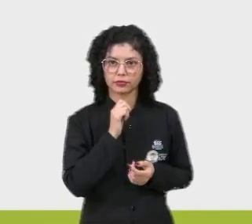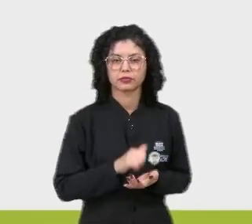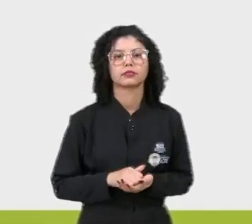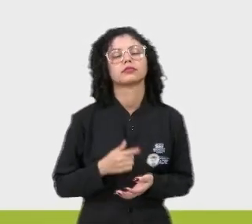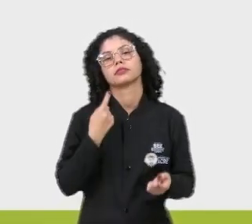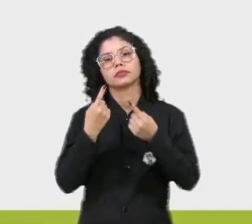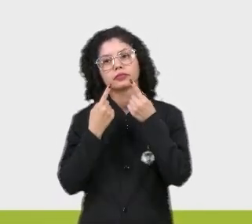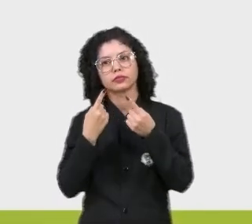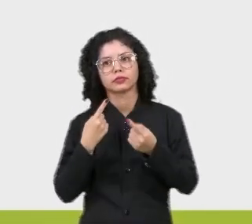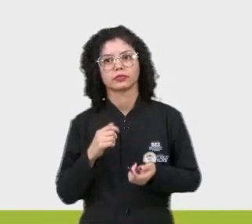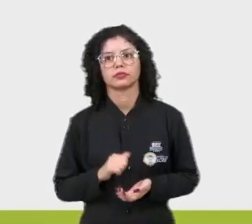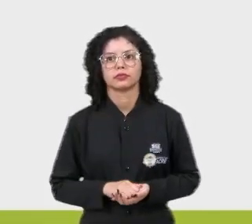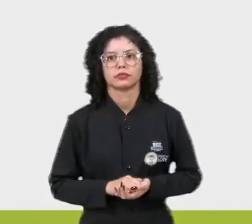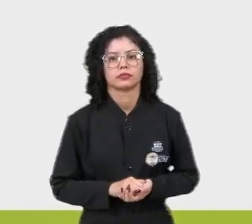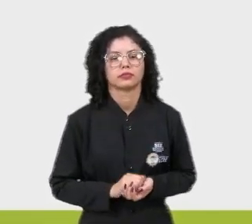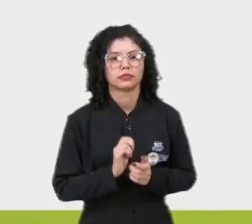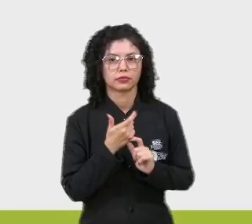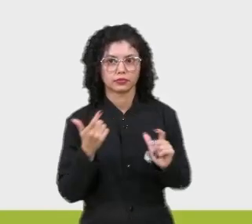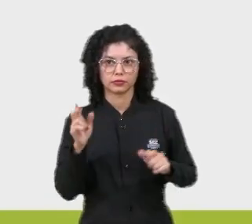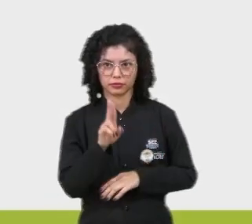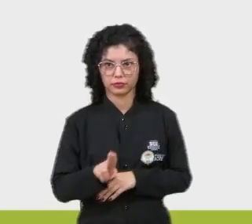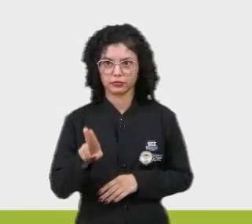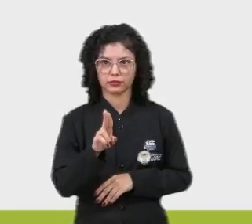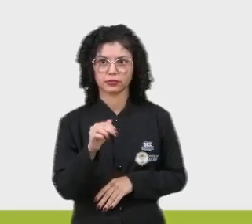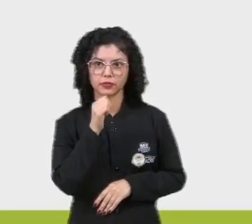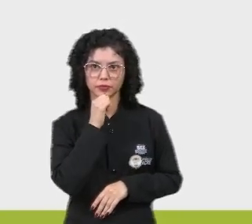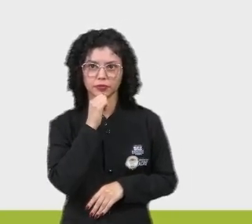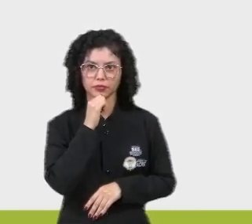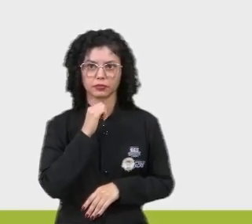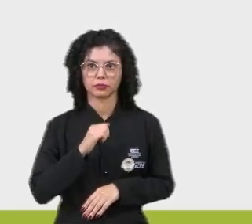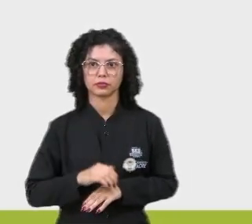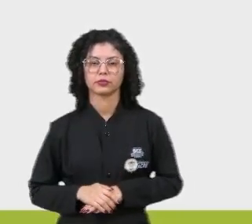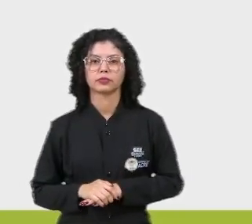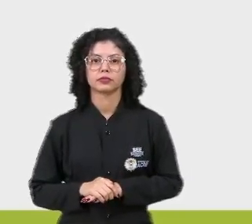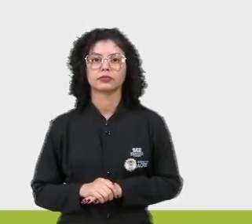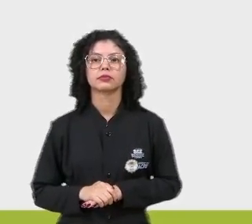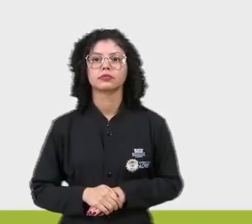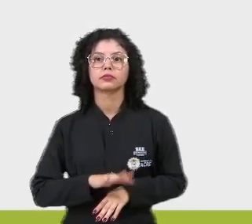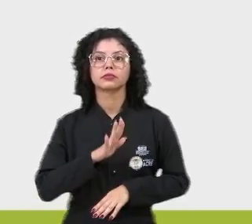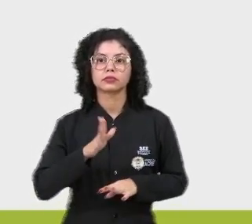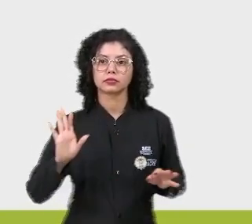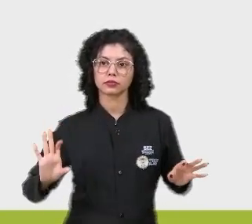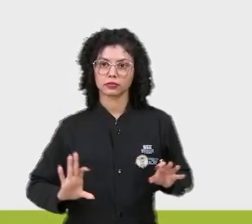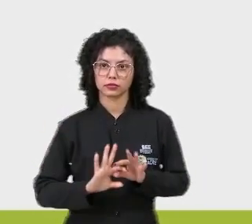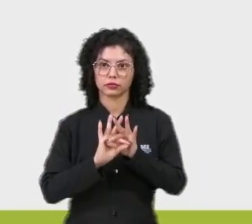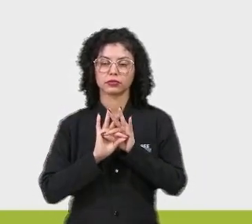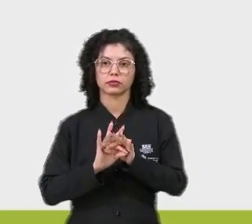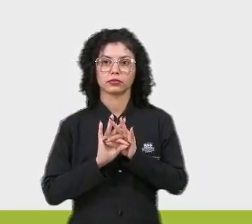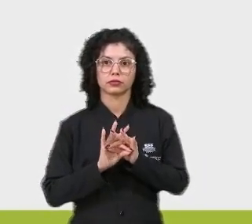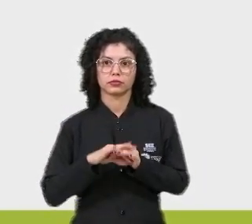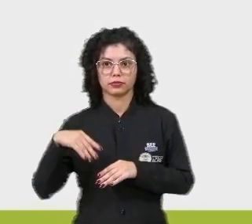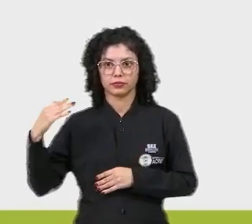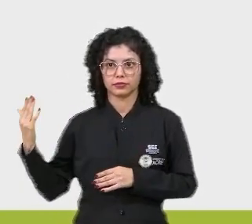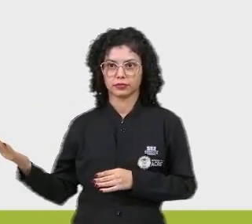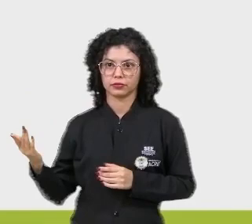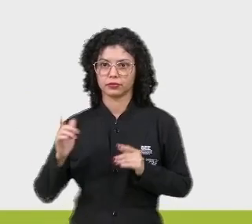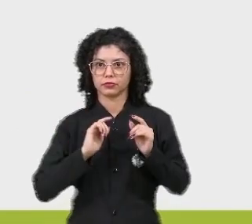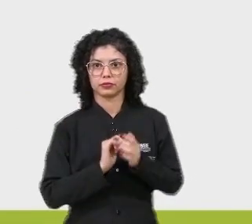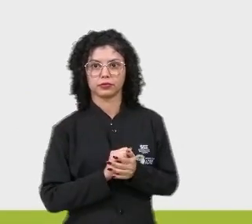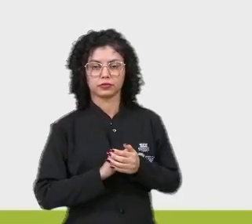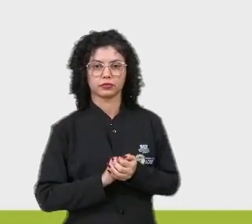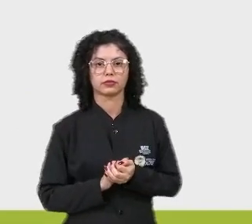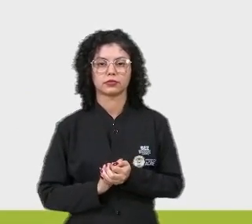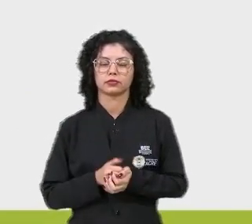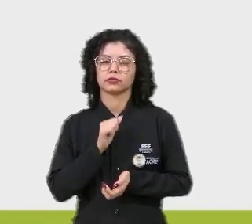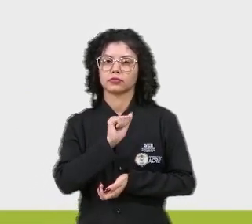de comunicação de massa uma rede social muito utilizada ainda eh você já associa a essas plataformas